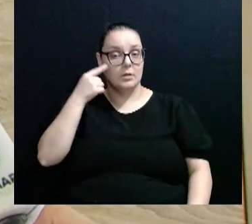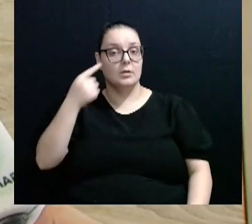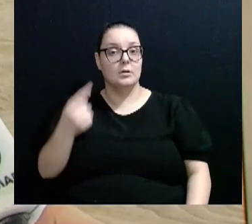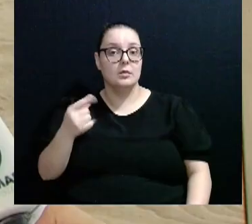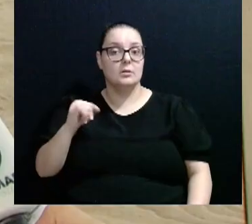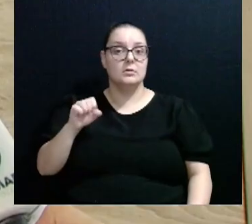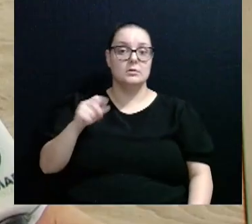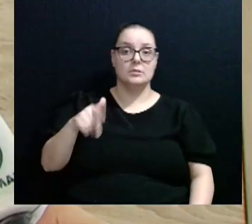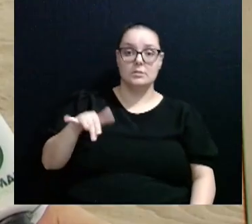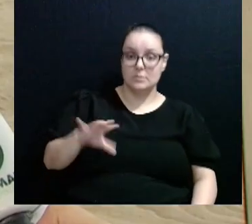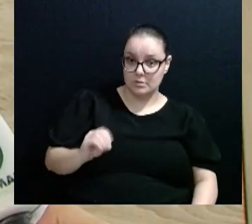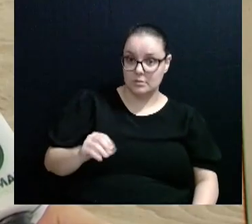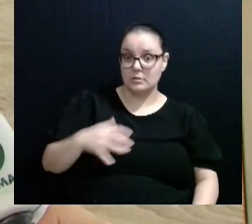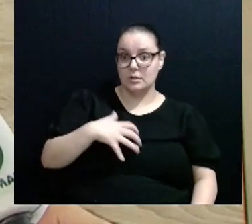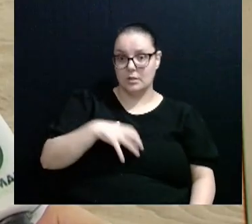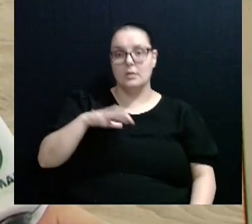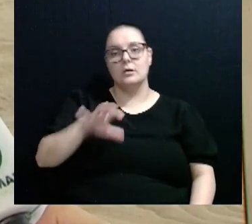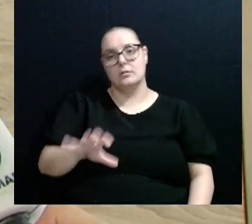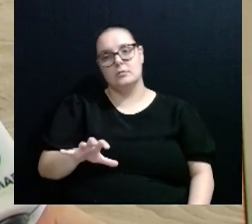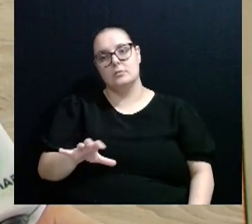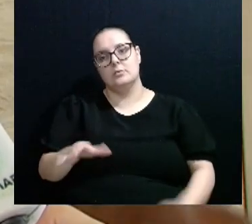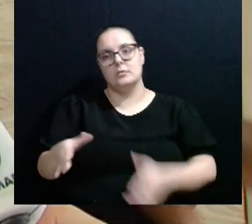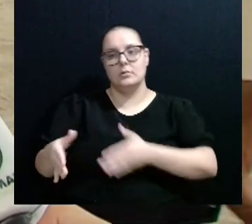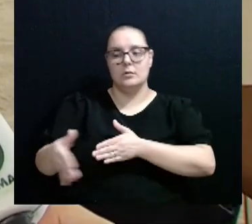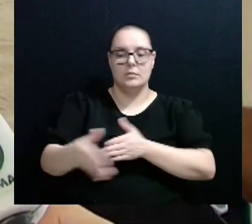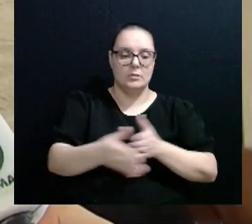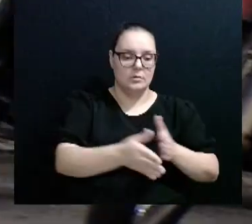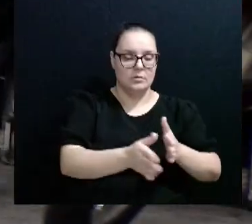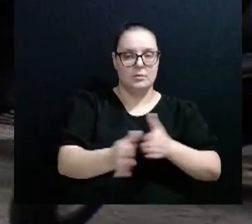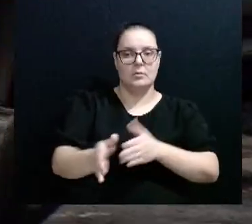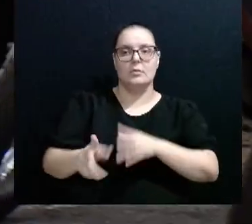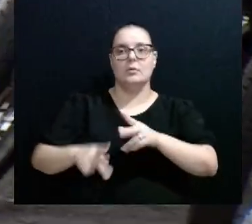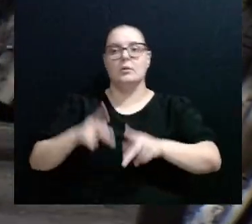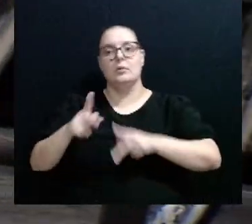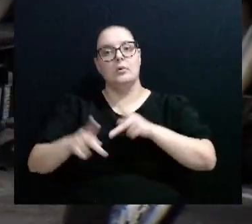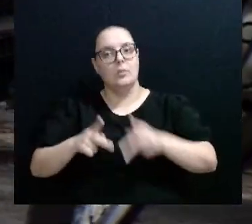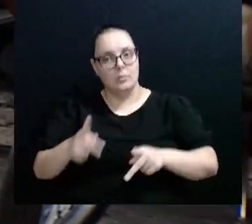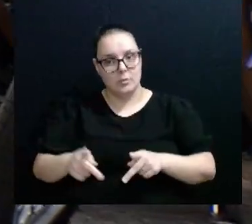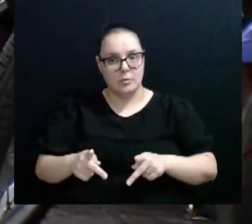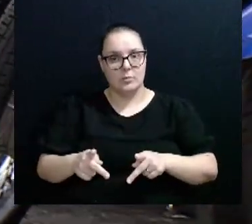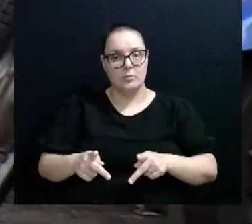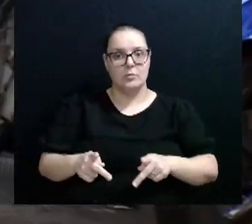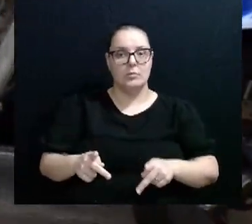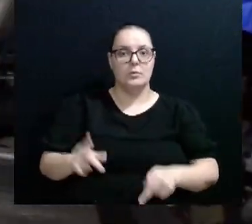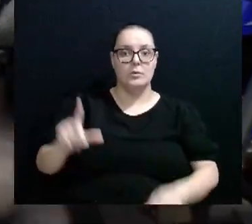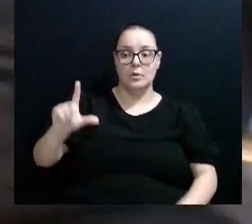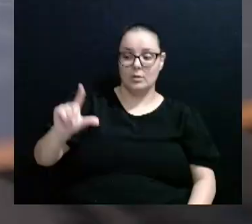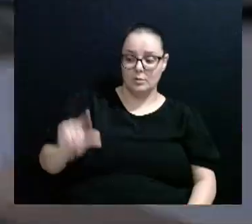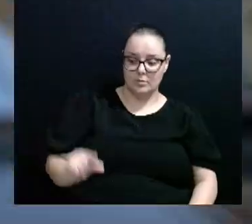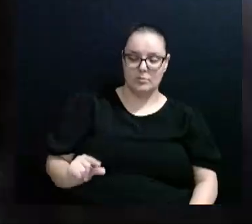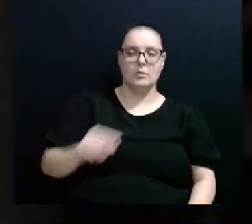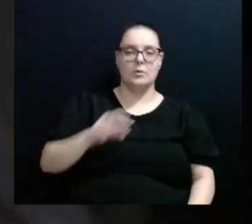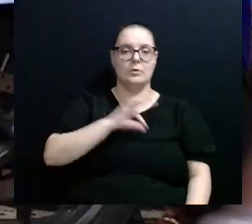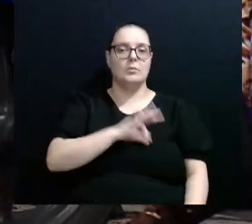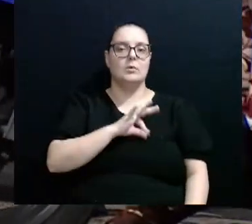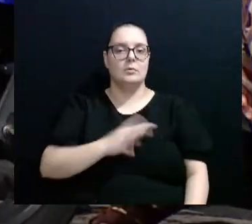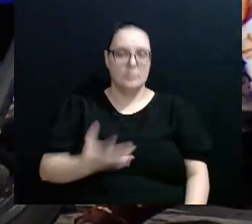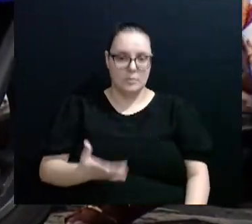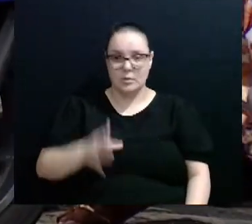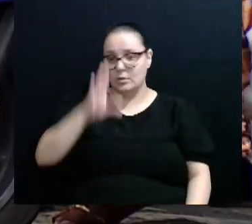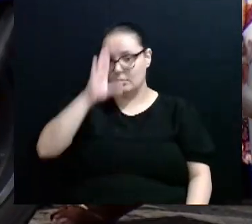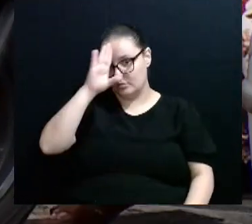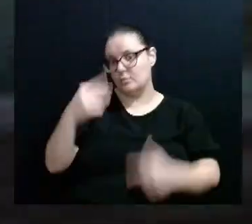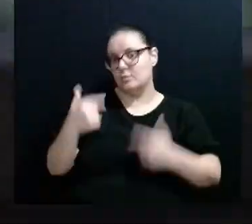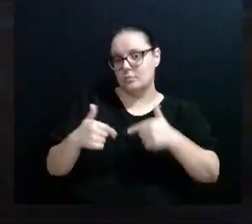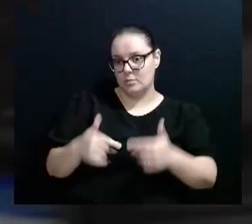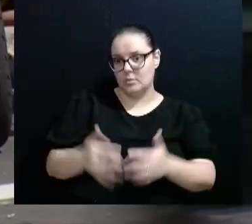justamente essa, é direcionar para a população de baixa renda, principalmente aqueles trabalhadores que